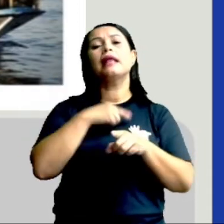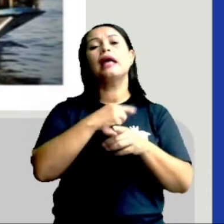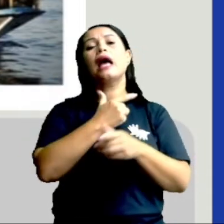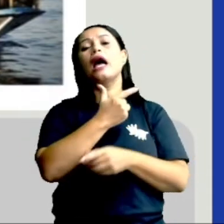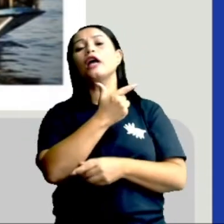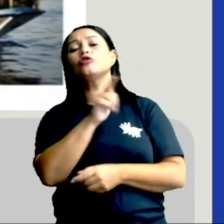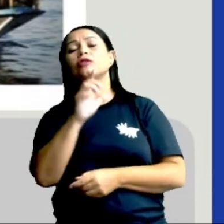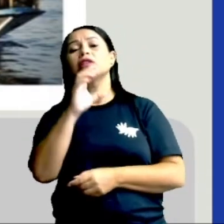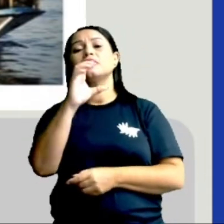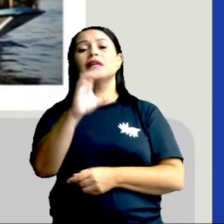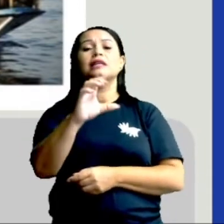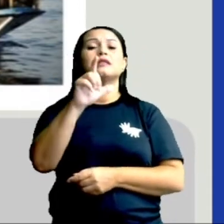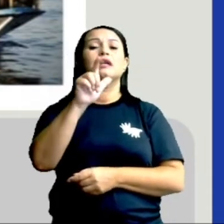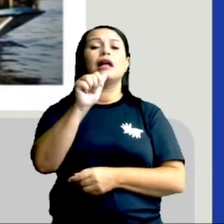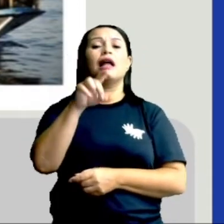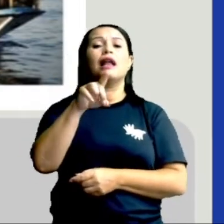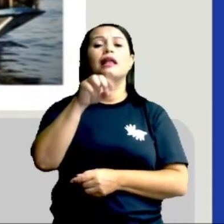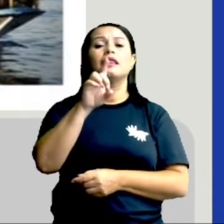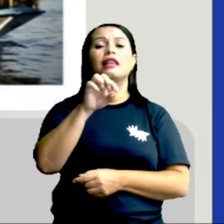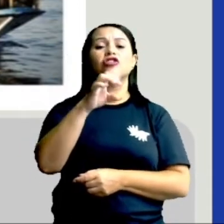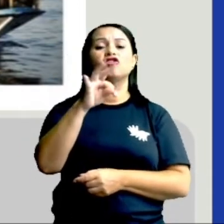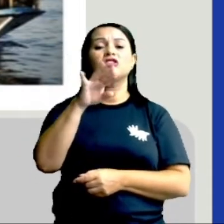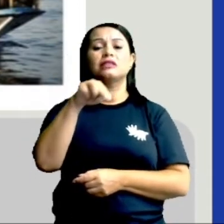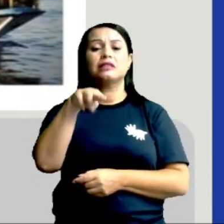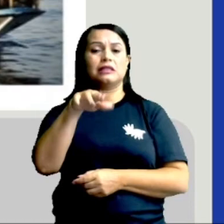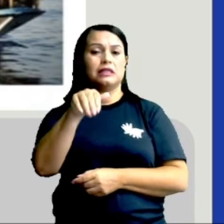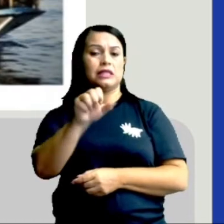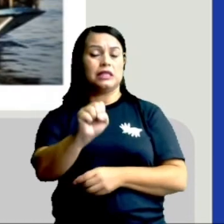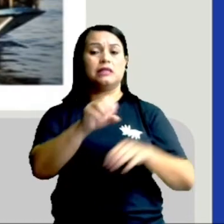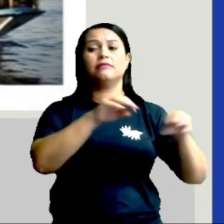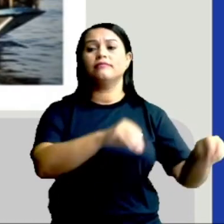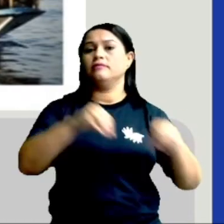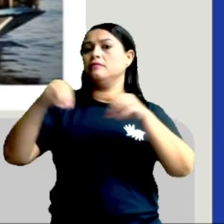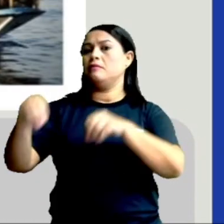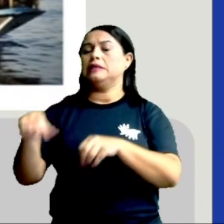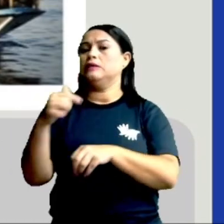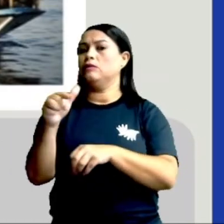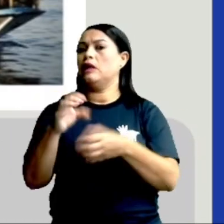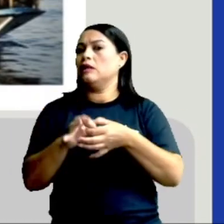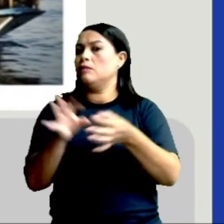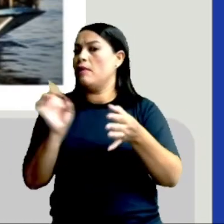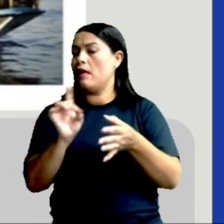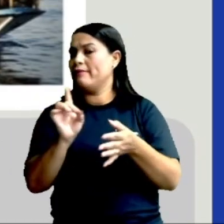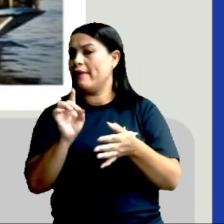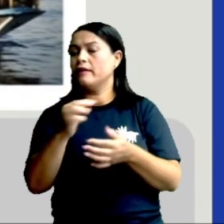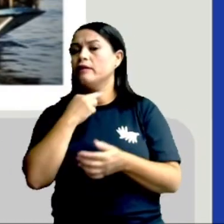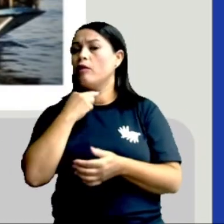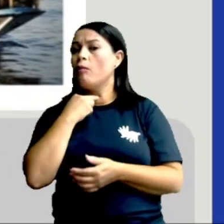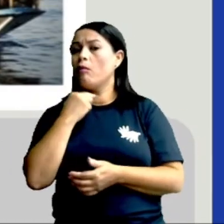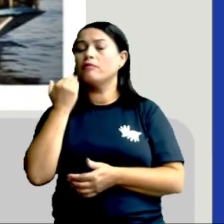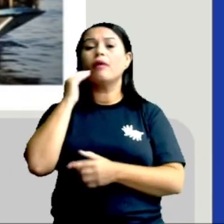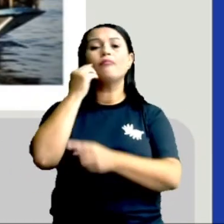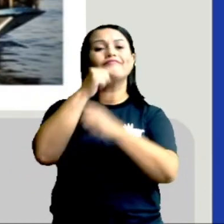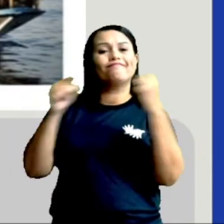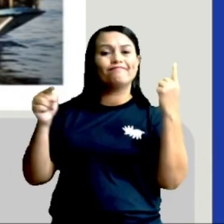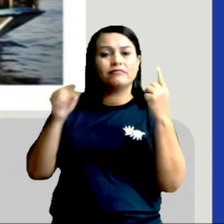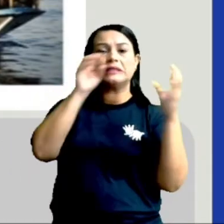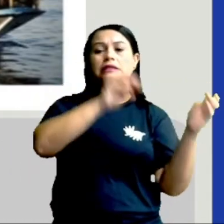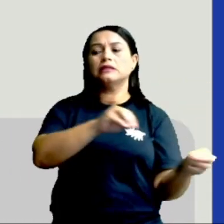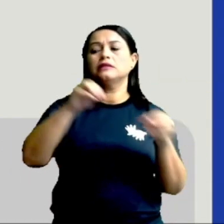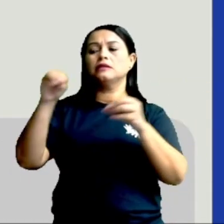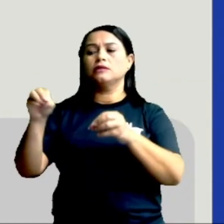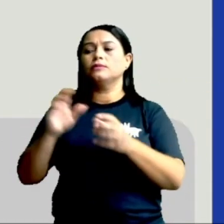clandestinas são quando o indivíduo se desloca sem a autorização das autoridades do país de destino ou de